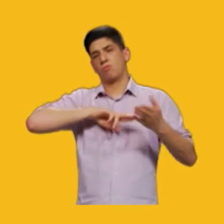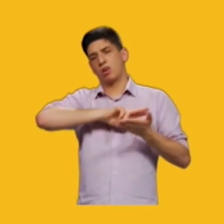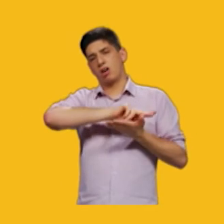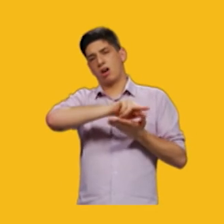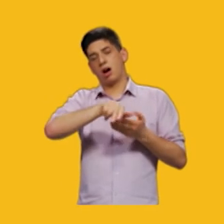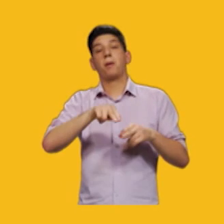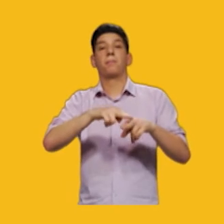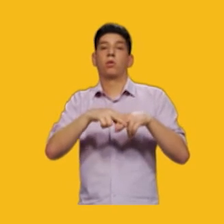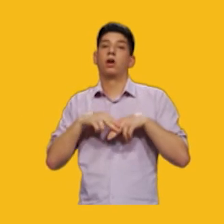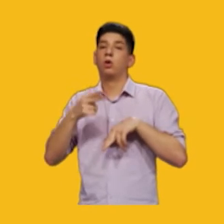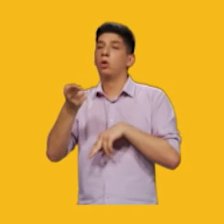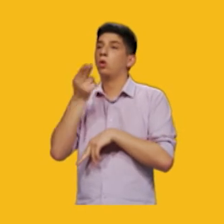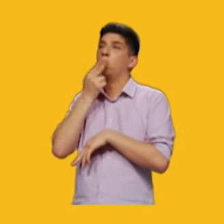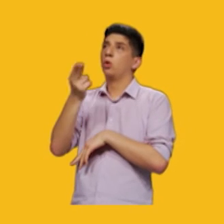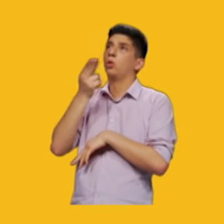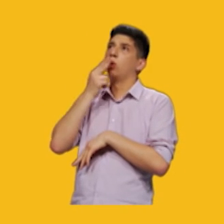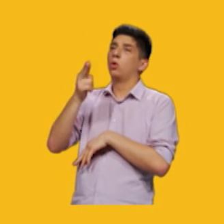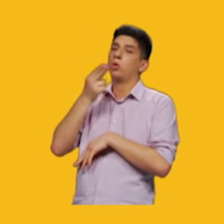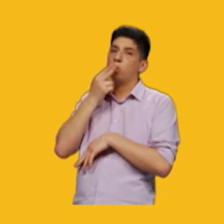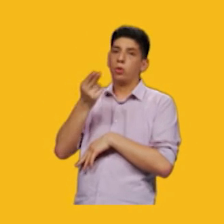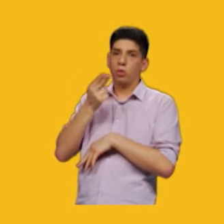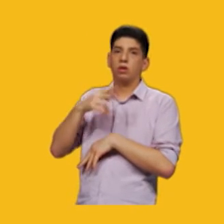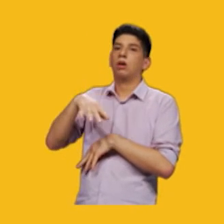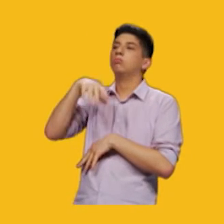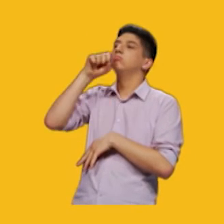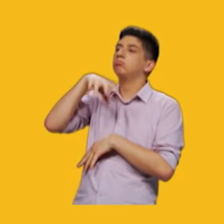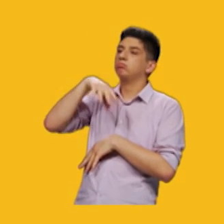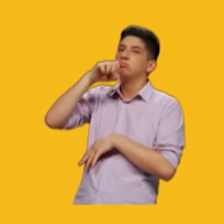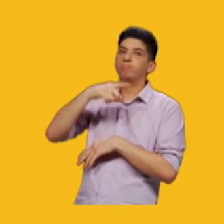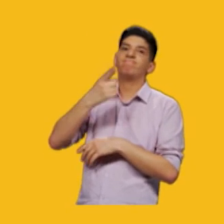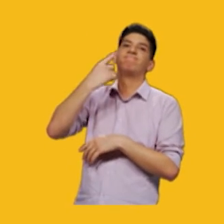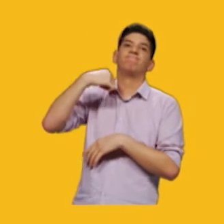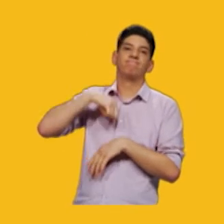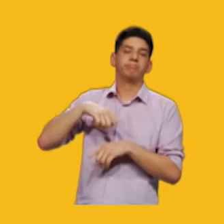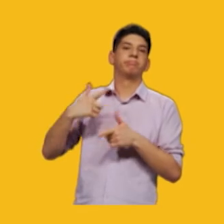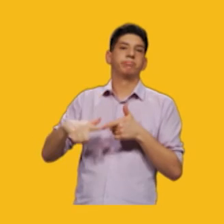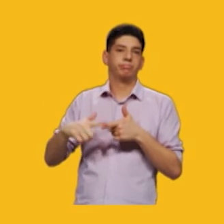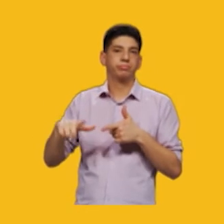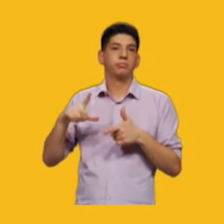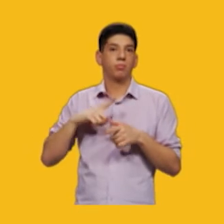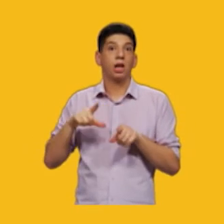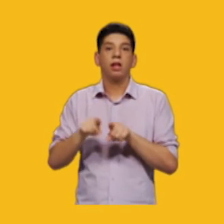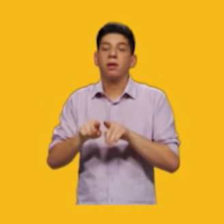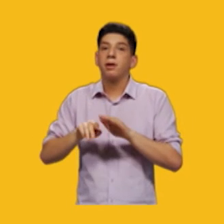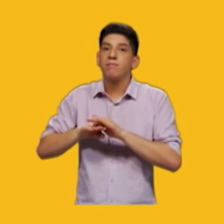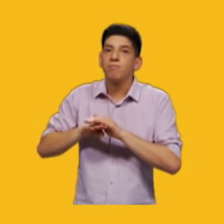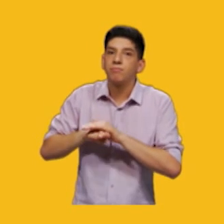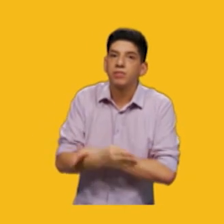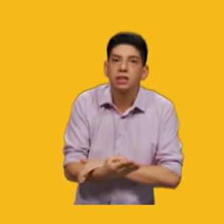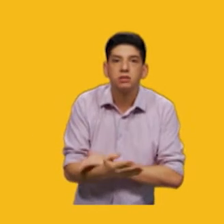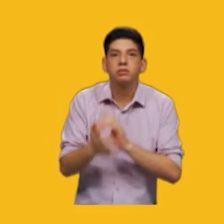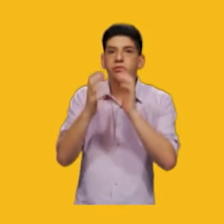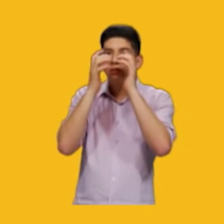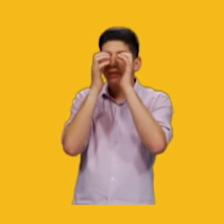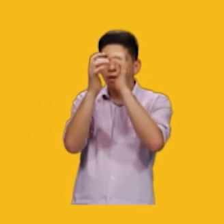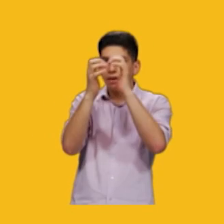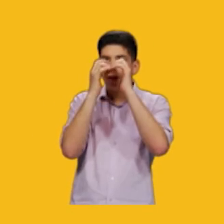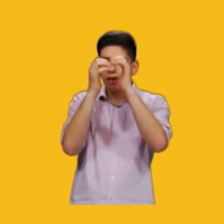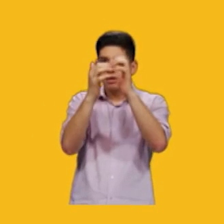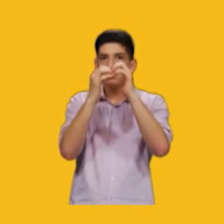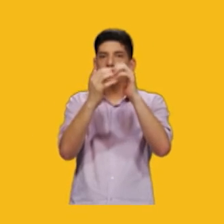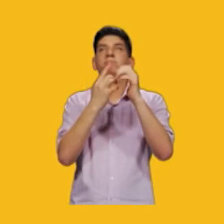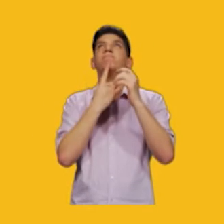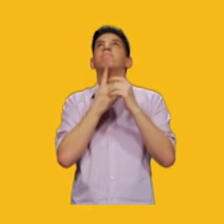pelo uso do cigarro, pelo uso da nicotina. Lembrando que também causa uma dependência no cérebro. Por quê? Porque o cérebro tem